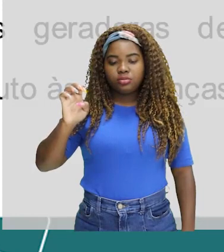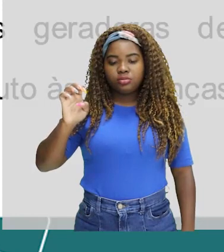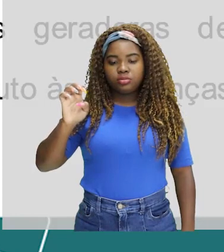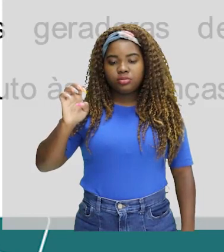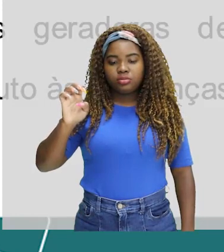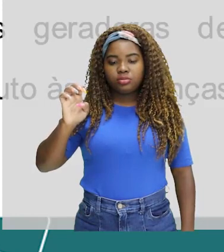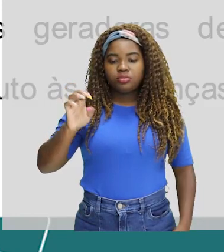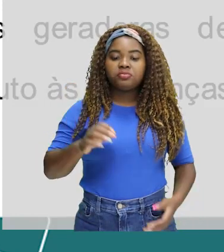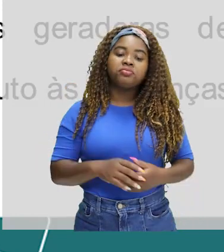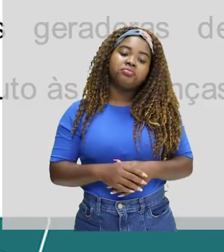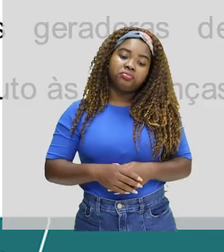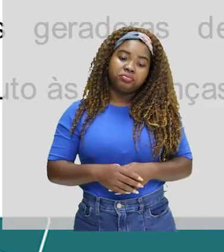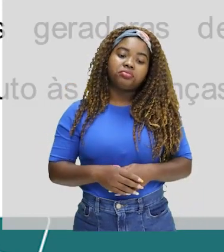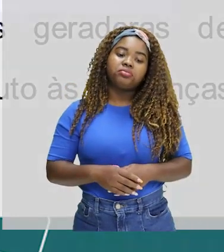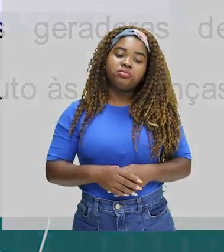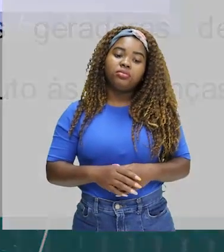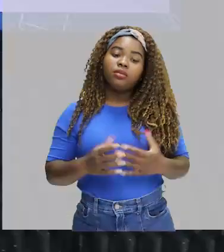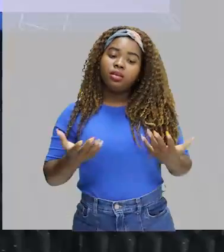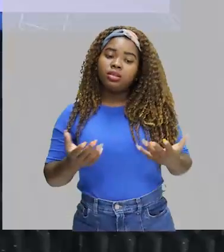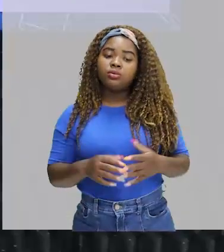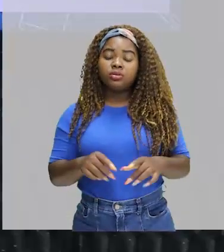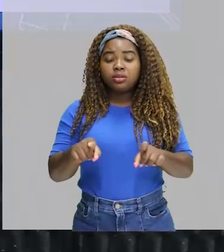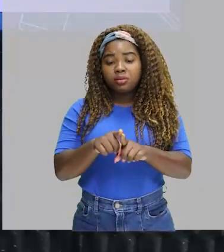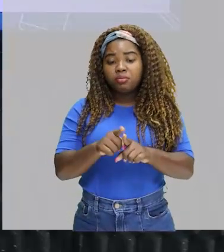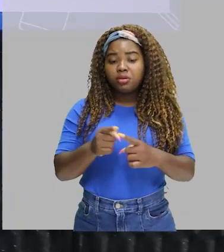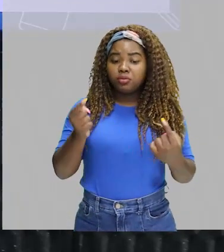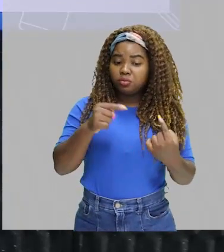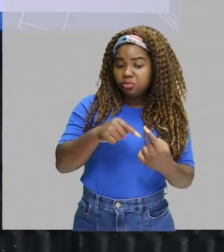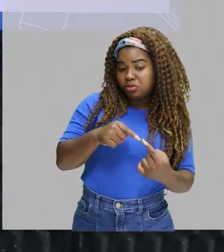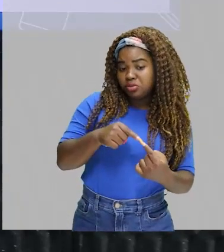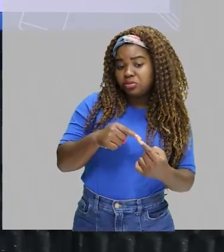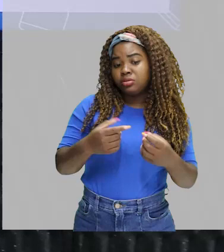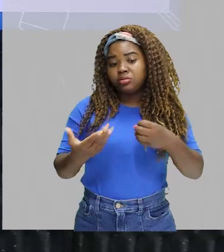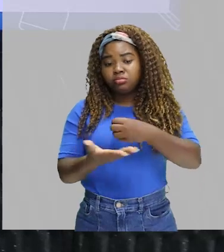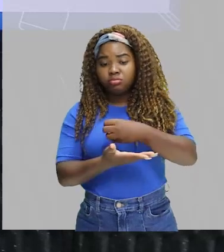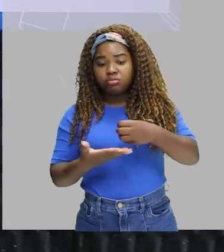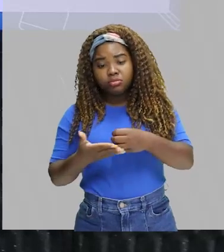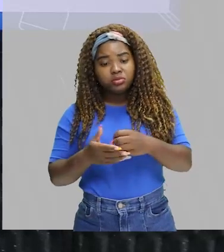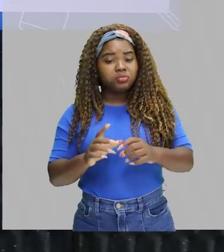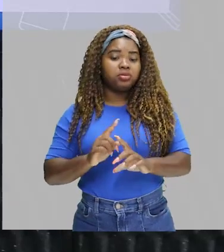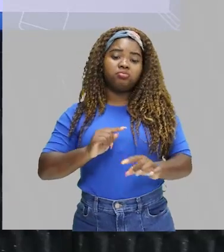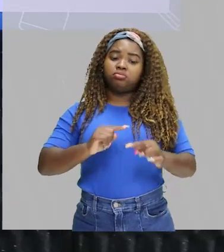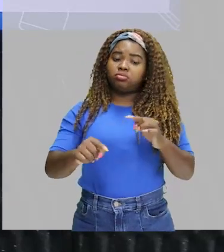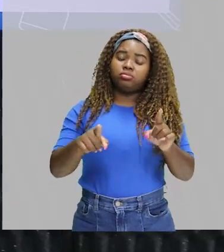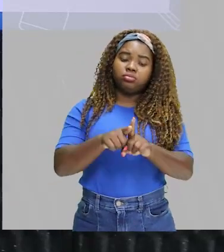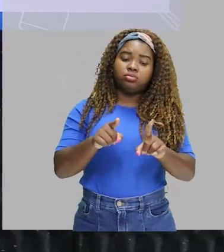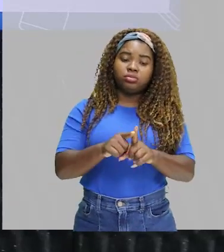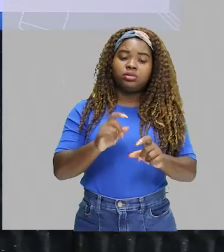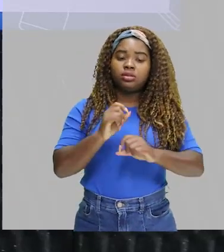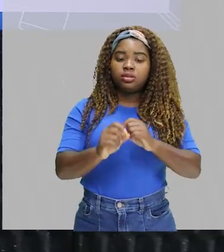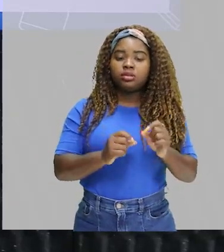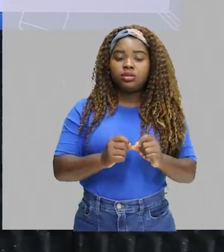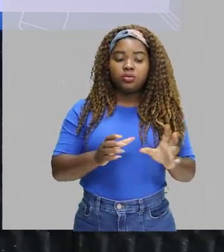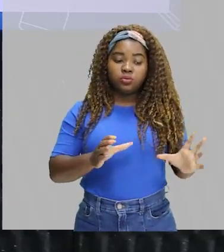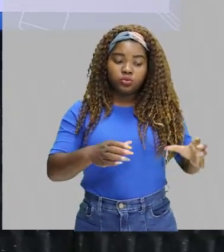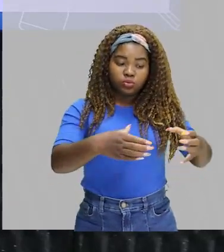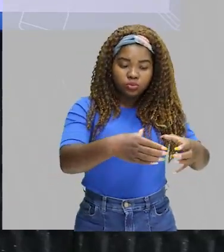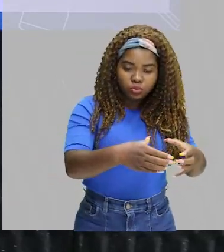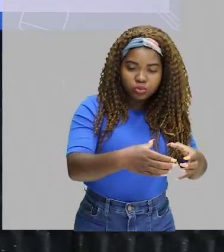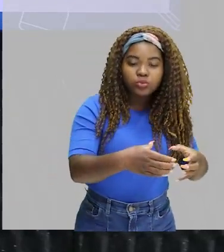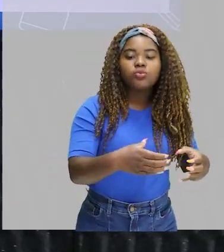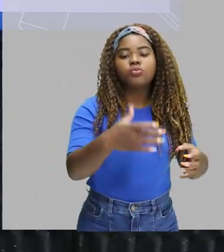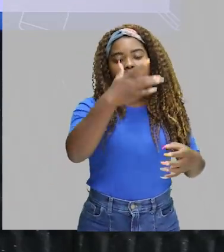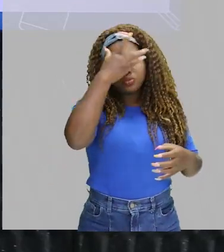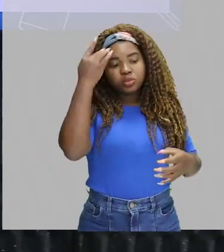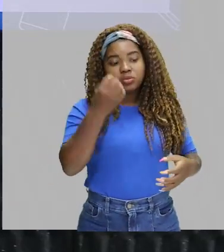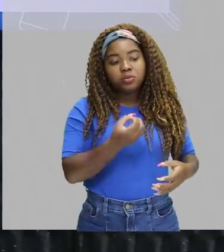natureza étnica. Bom, não é este o princípio básico. O princípio básico é aquele de coletividade para o maior número de pessoas,